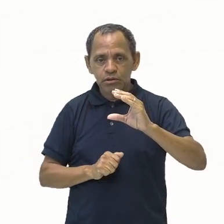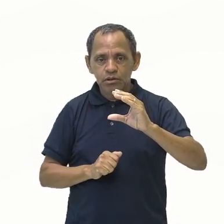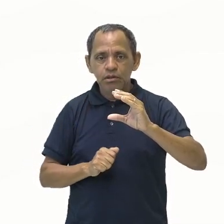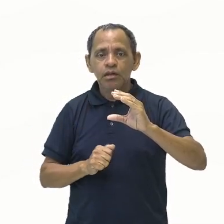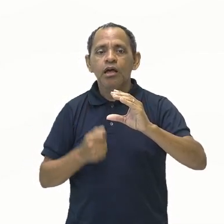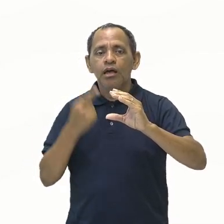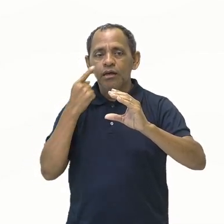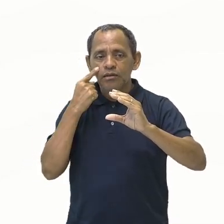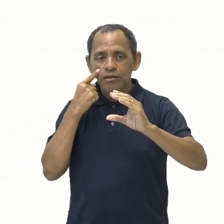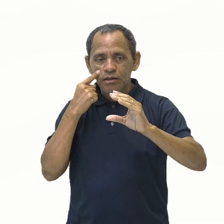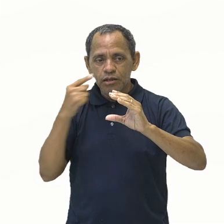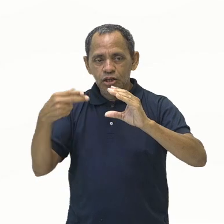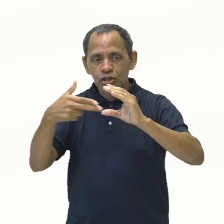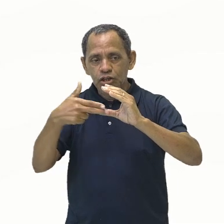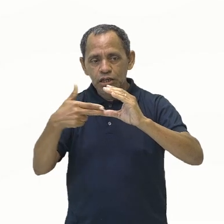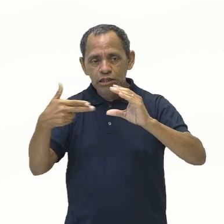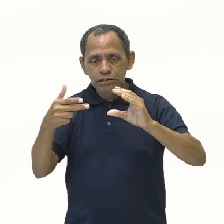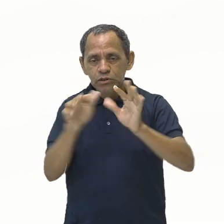simples.